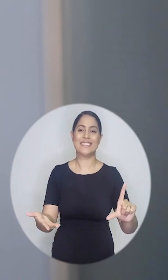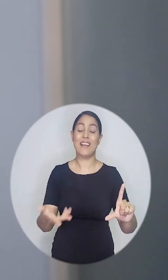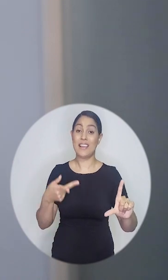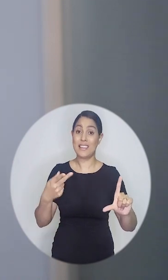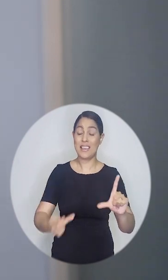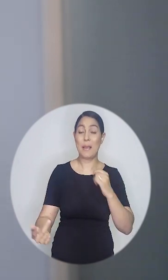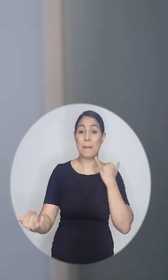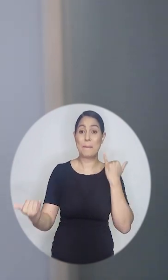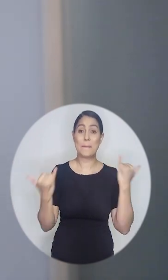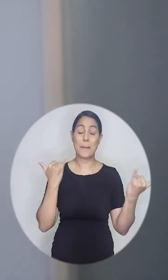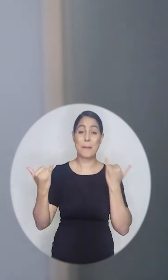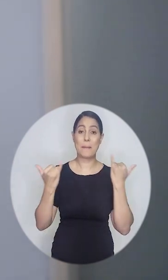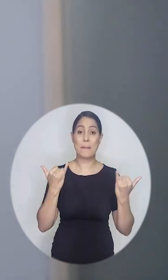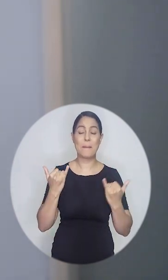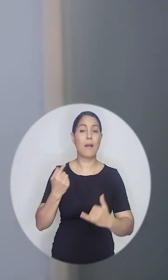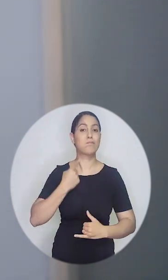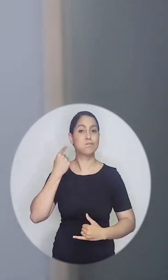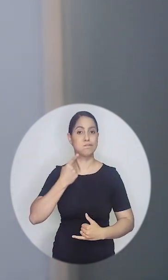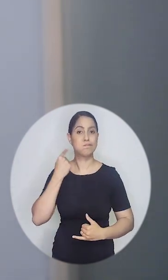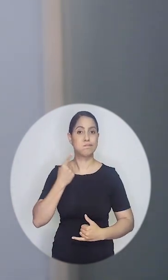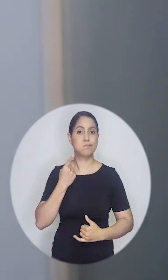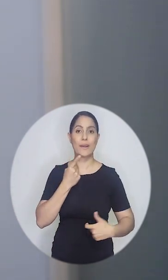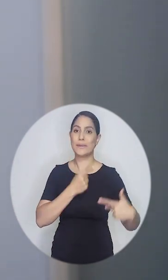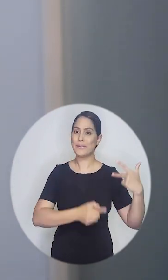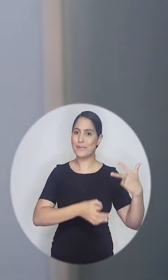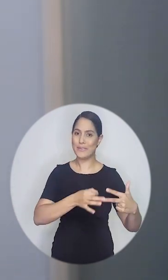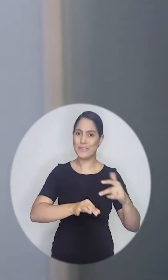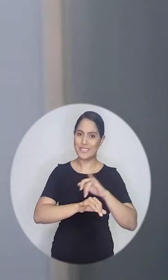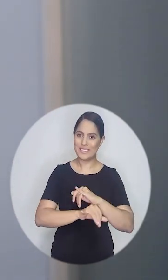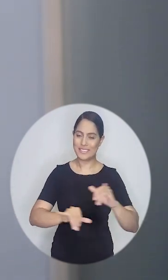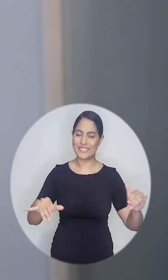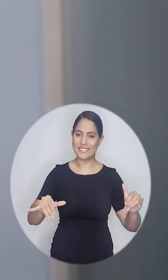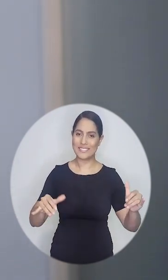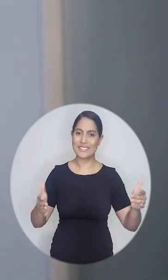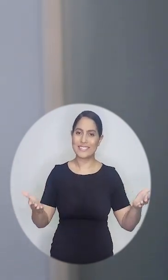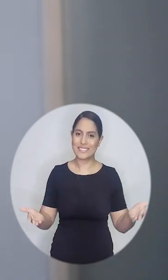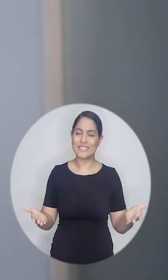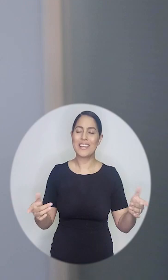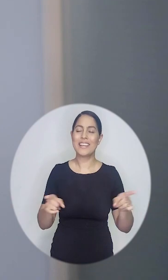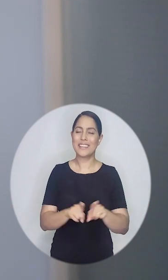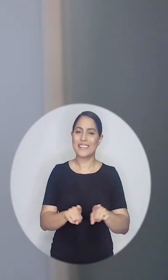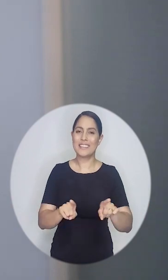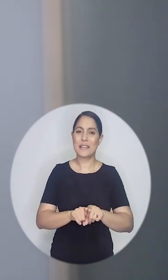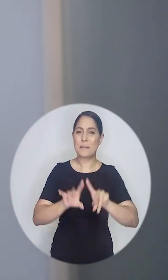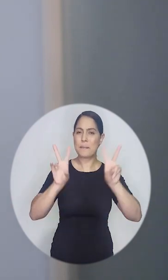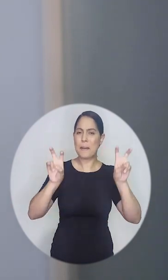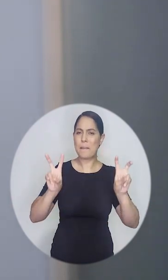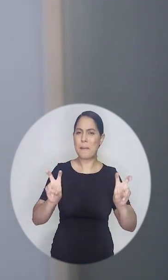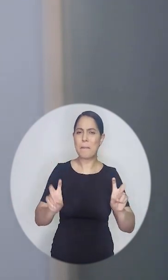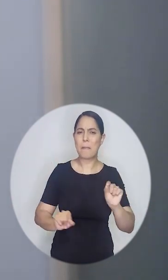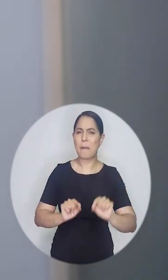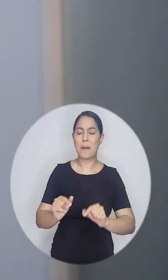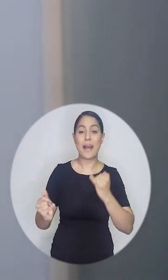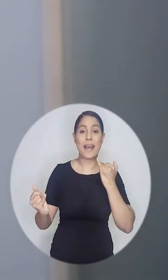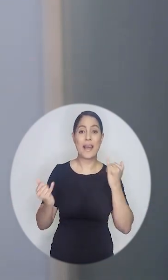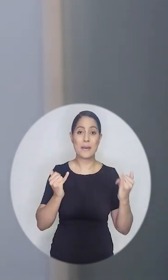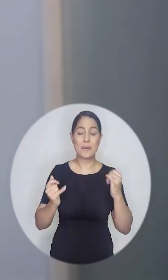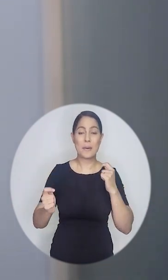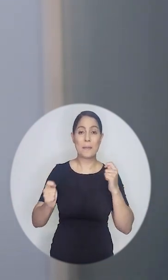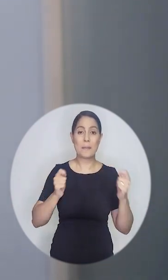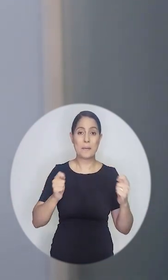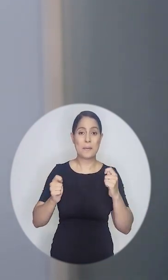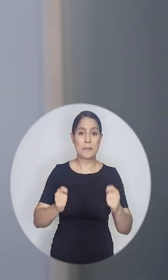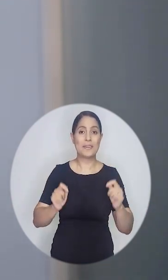dos Advogados do Brasil. Aqui você fica por dentro das informações da advocacia e do judiciário, além de acompanhar